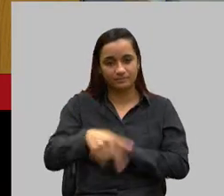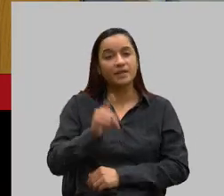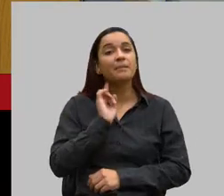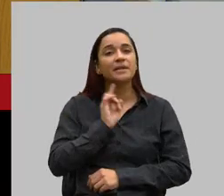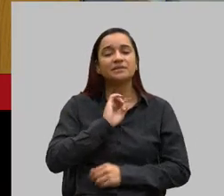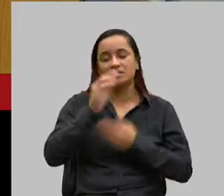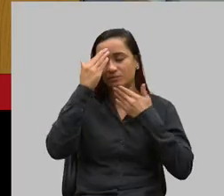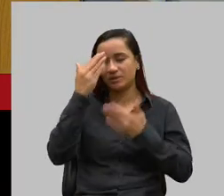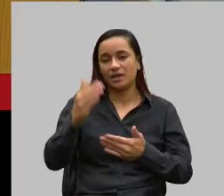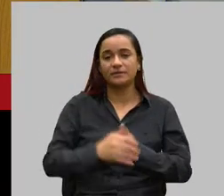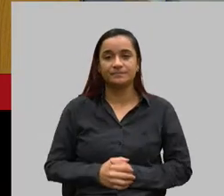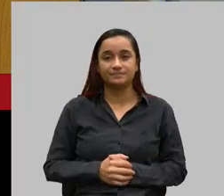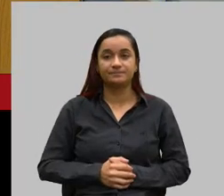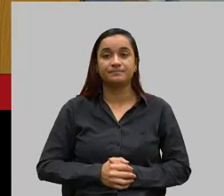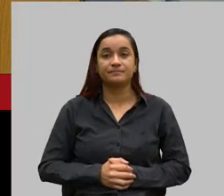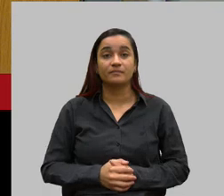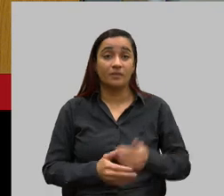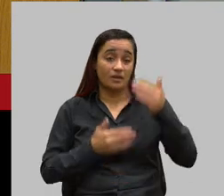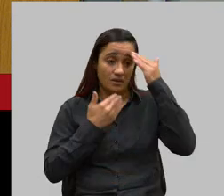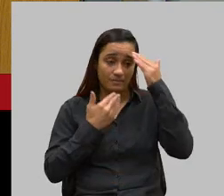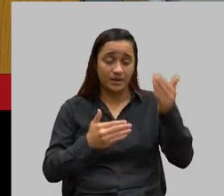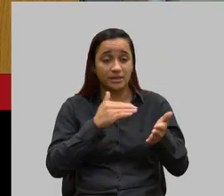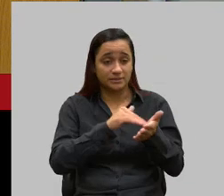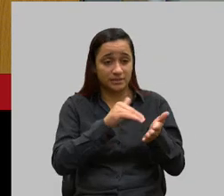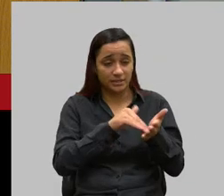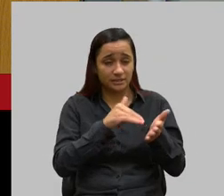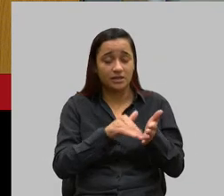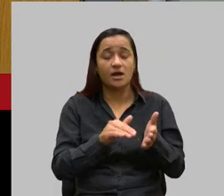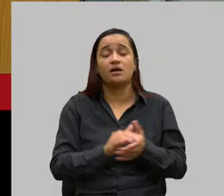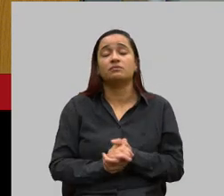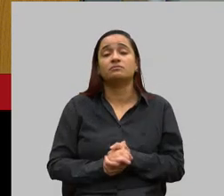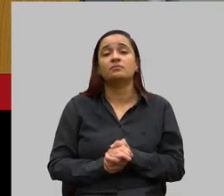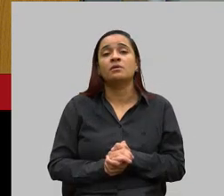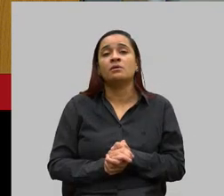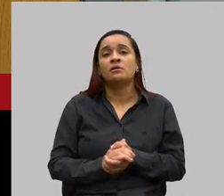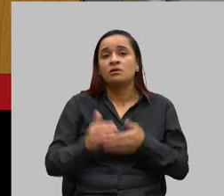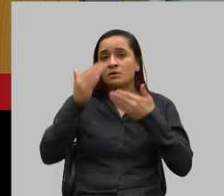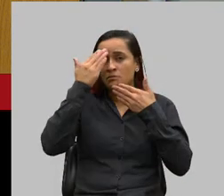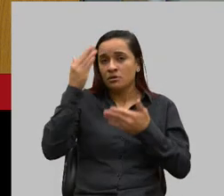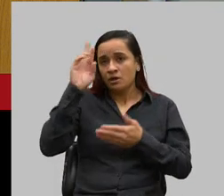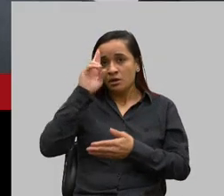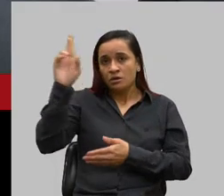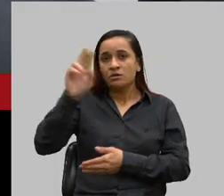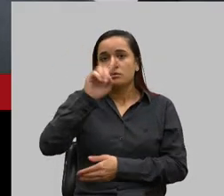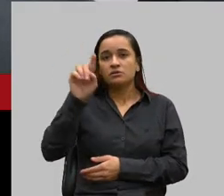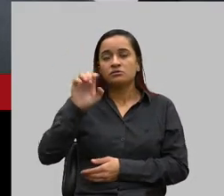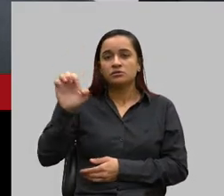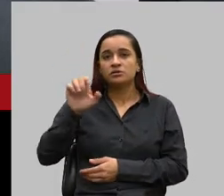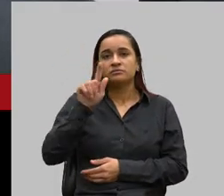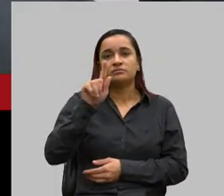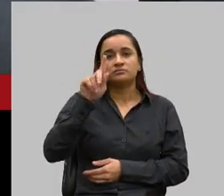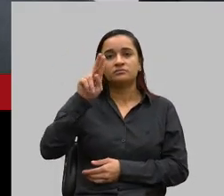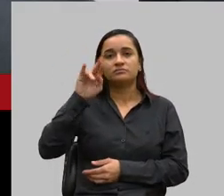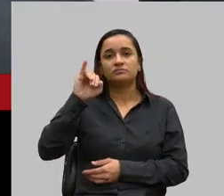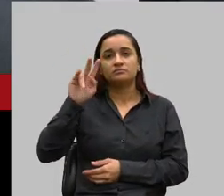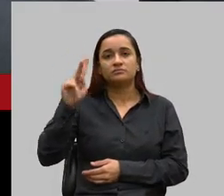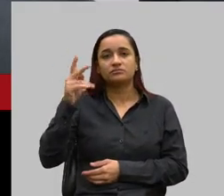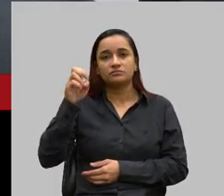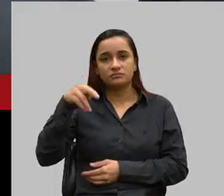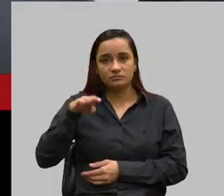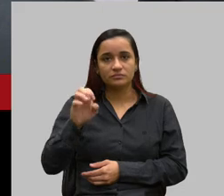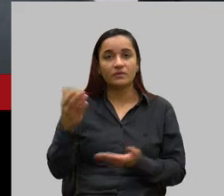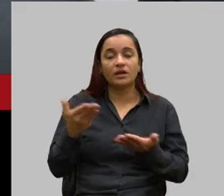secretário passala Obrigado nosso eh Líder Zé Guilherme grande amigo com a palavra o João